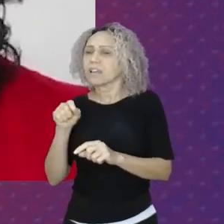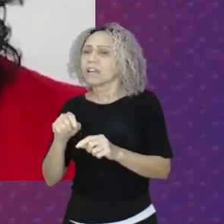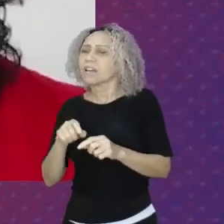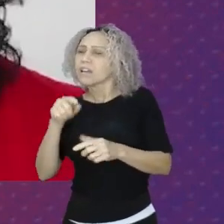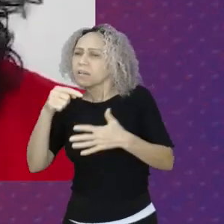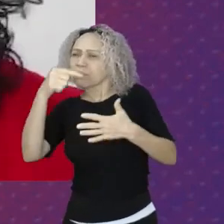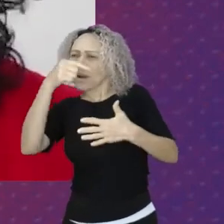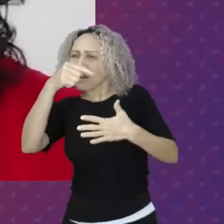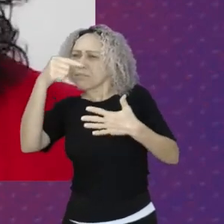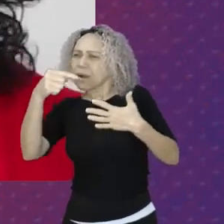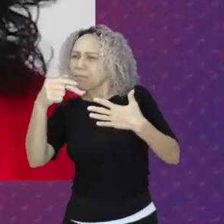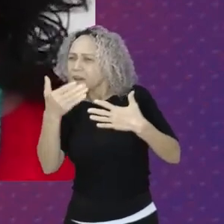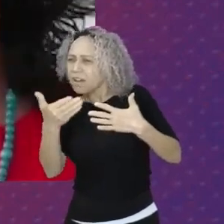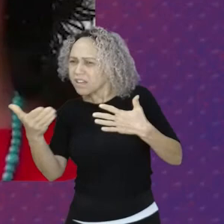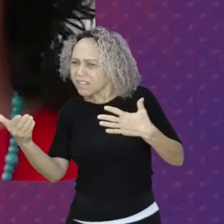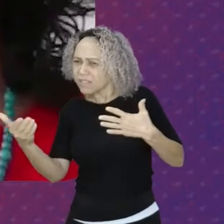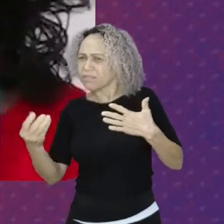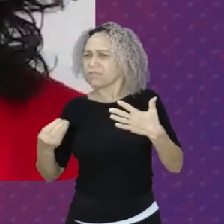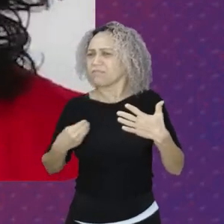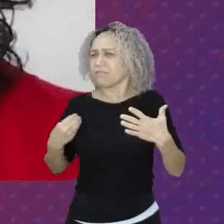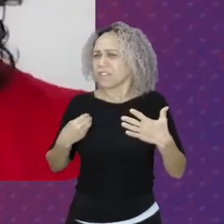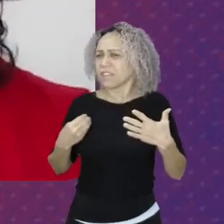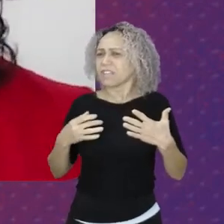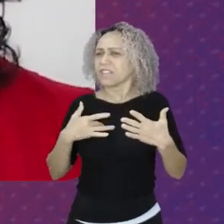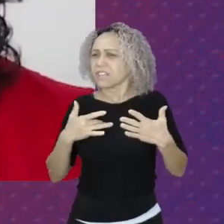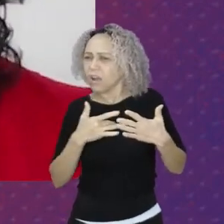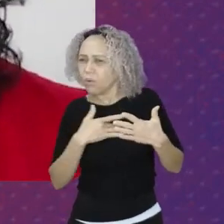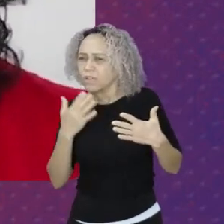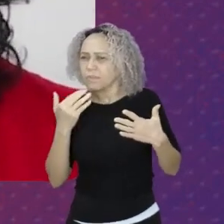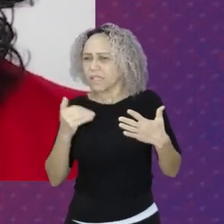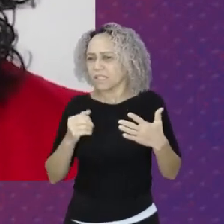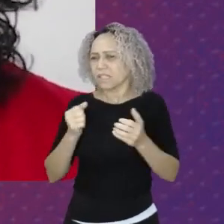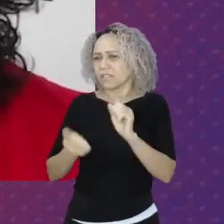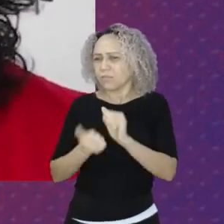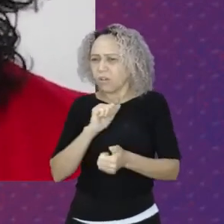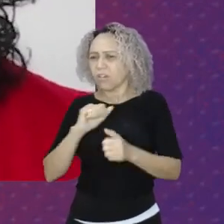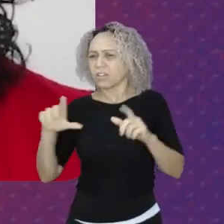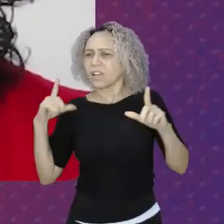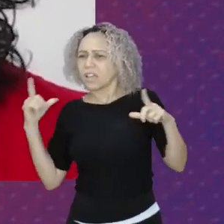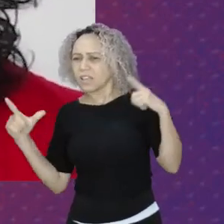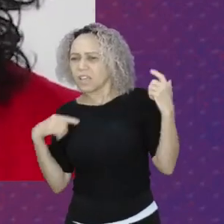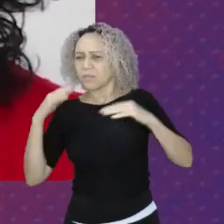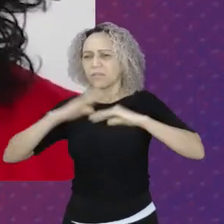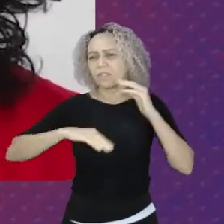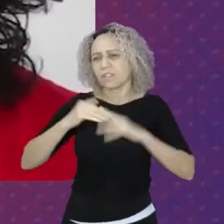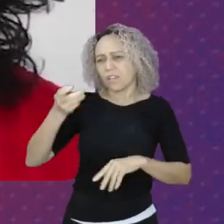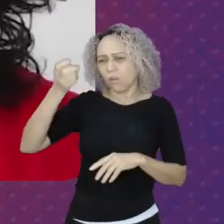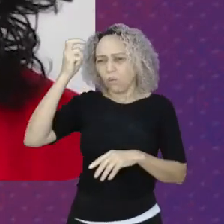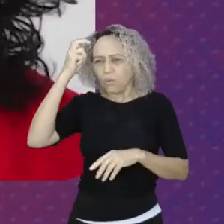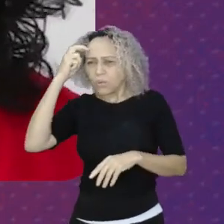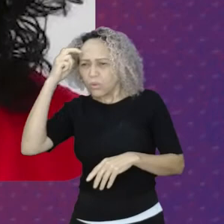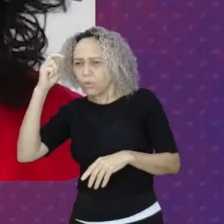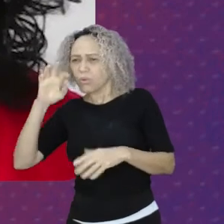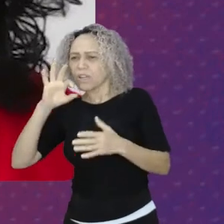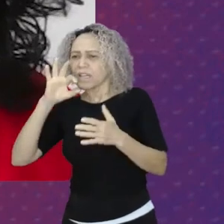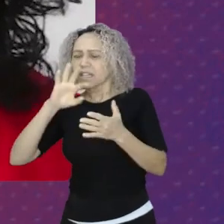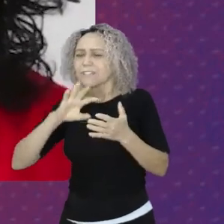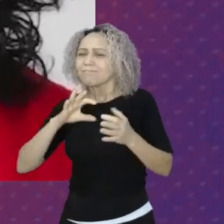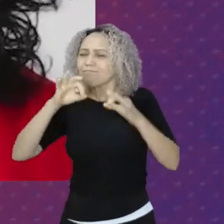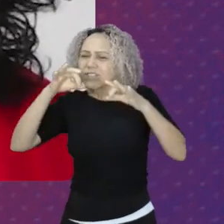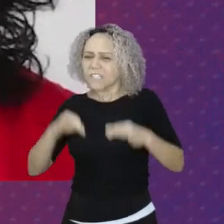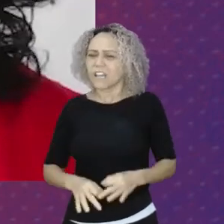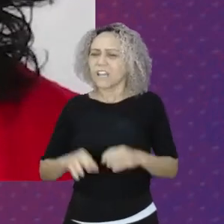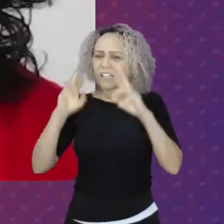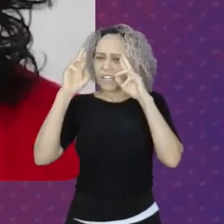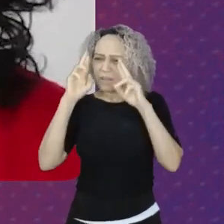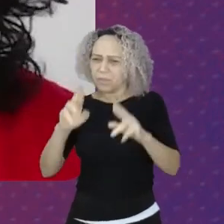à saúde, alimentação, educação, ao esporte, lazer, profissionalização, cultura,